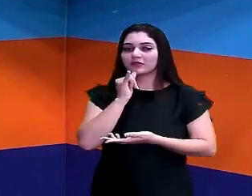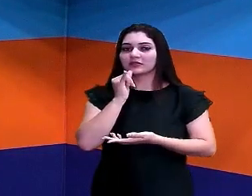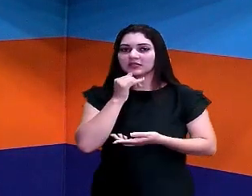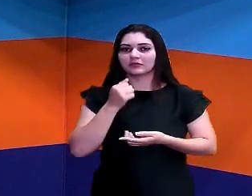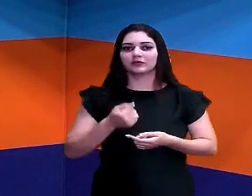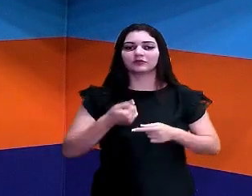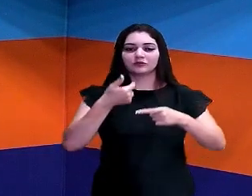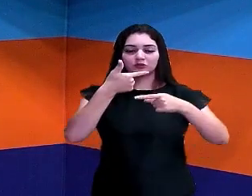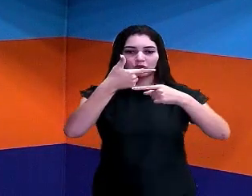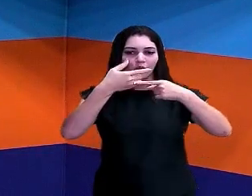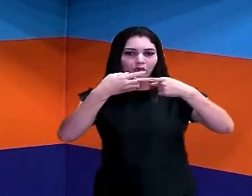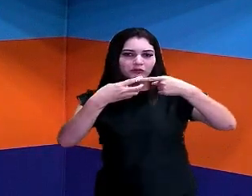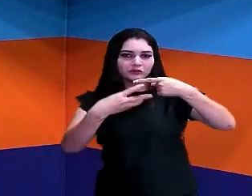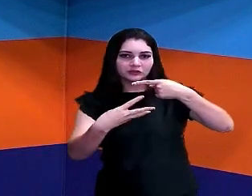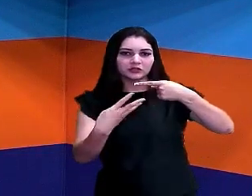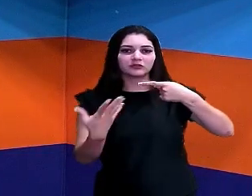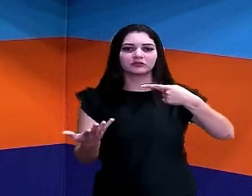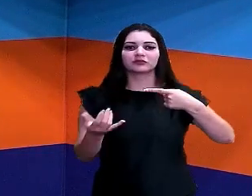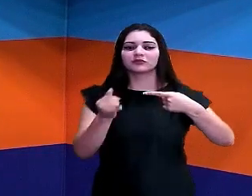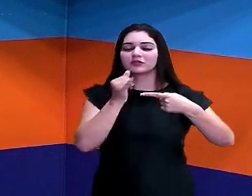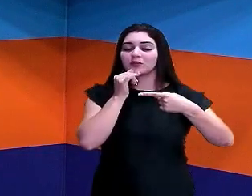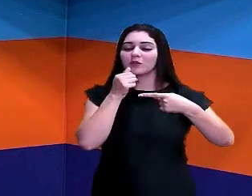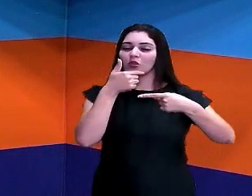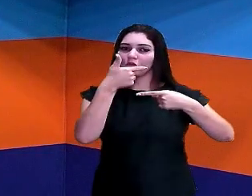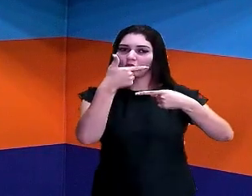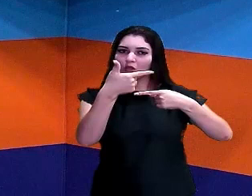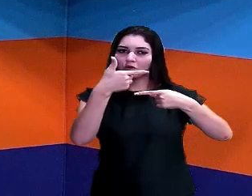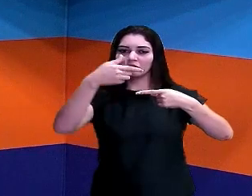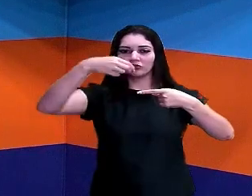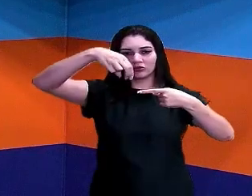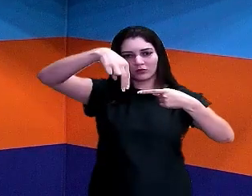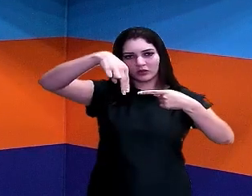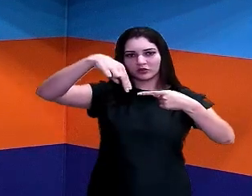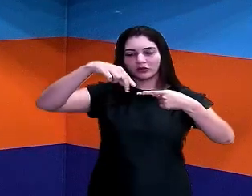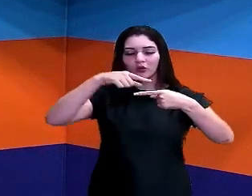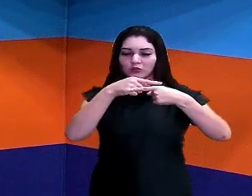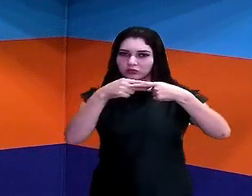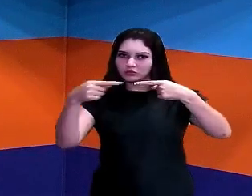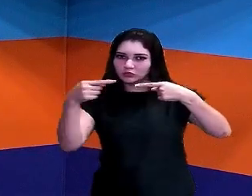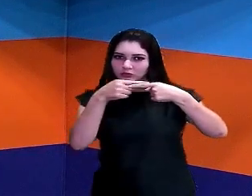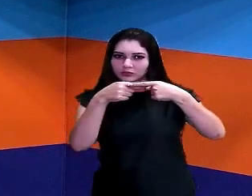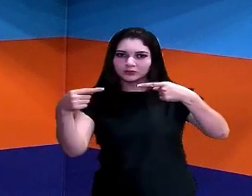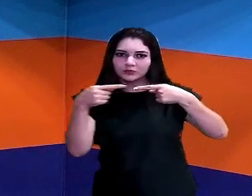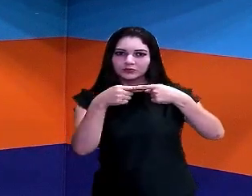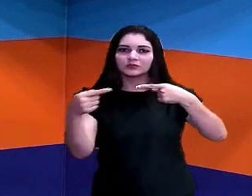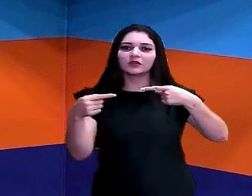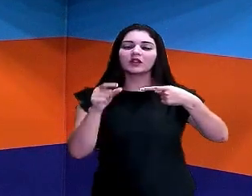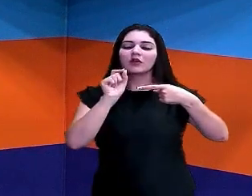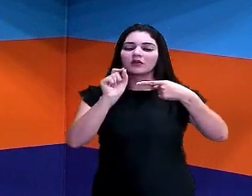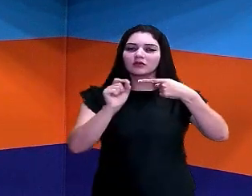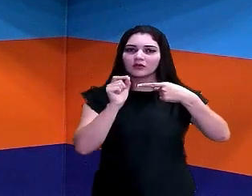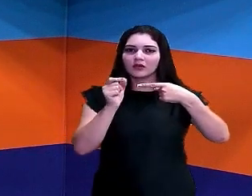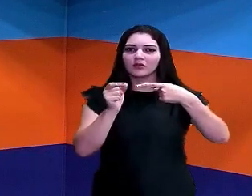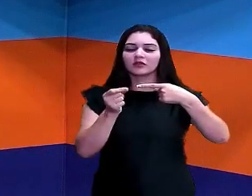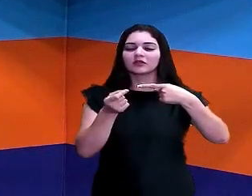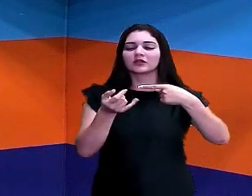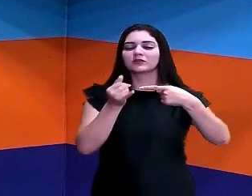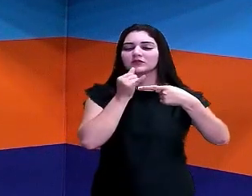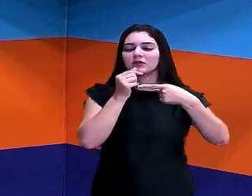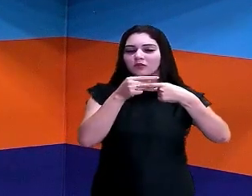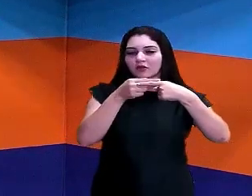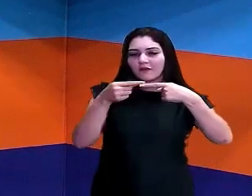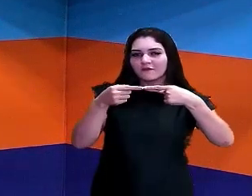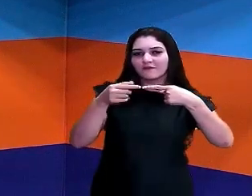ó, 2/3. 2 é o numerador. O traço aqui, né, eu indico como traço